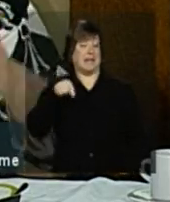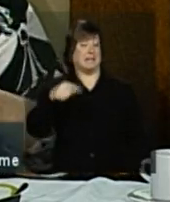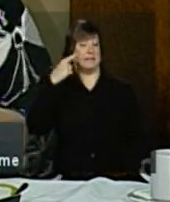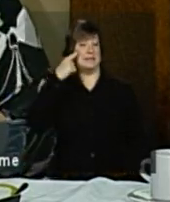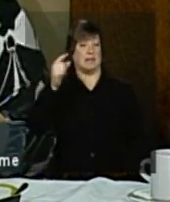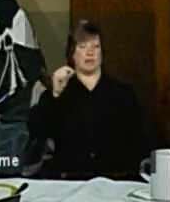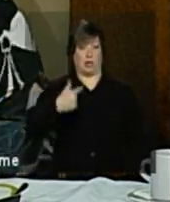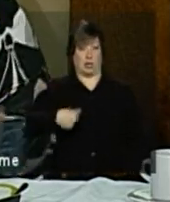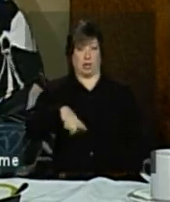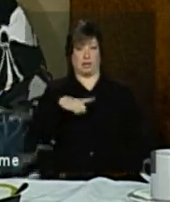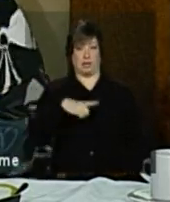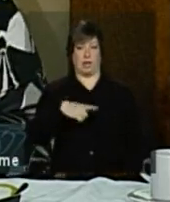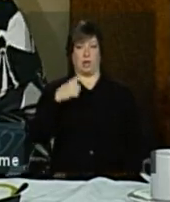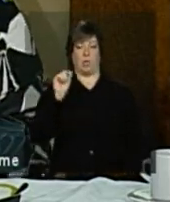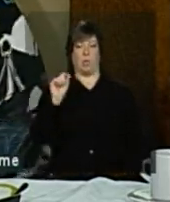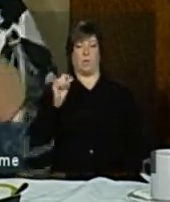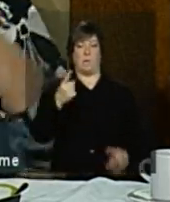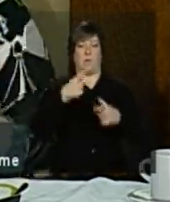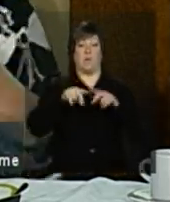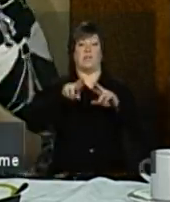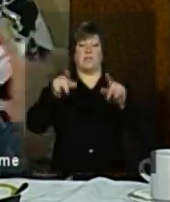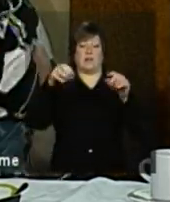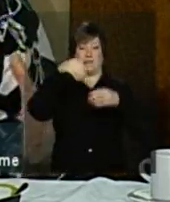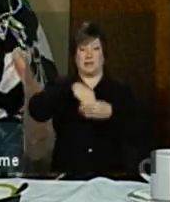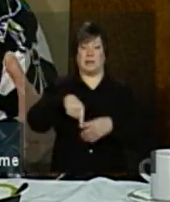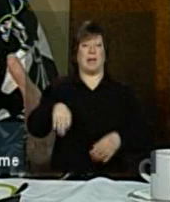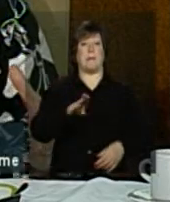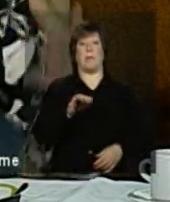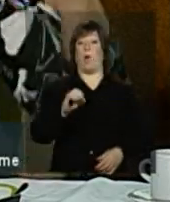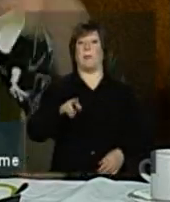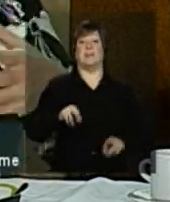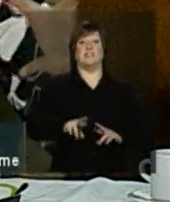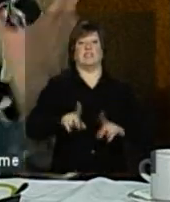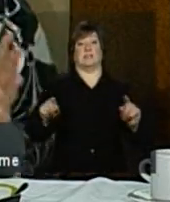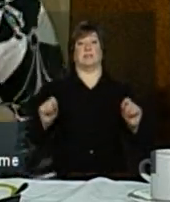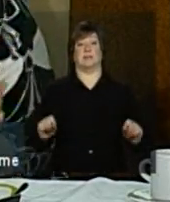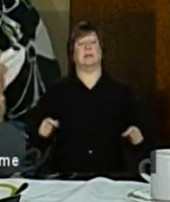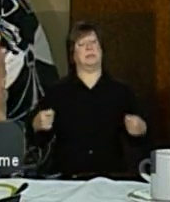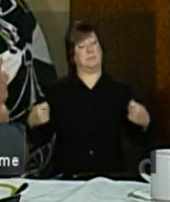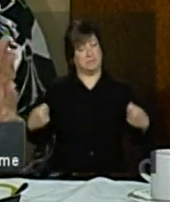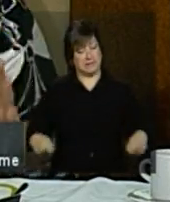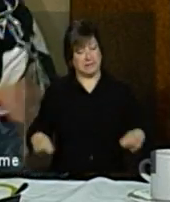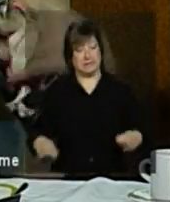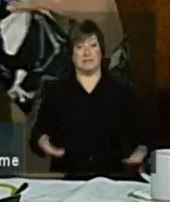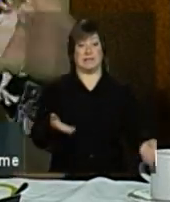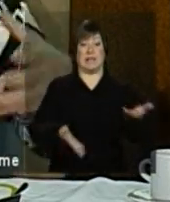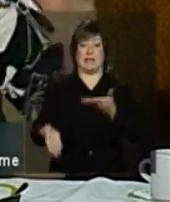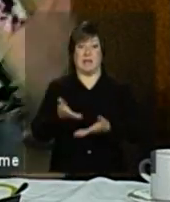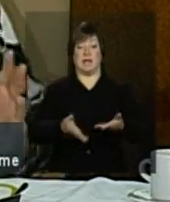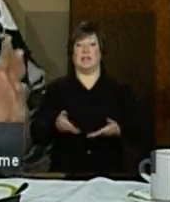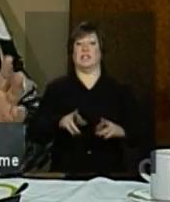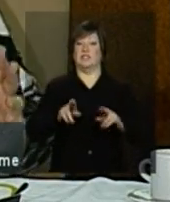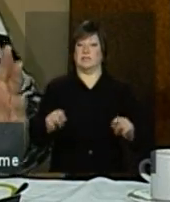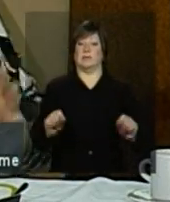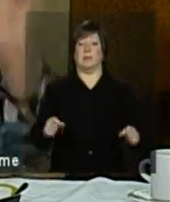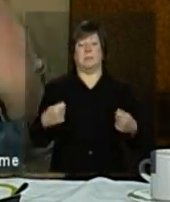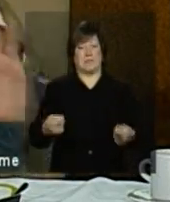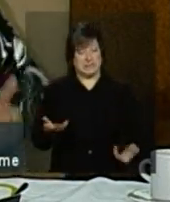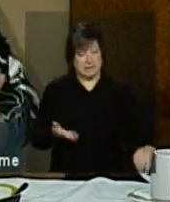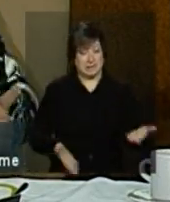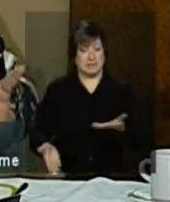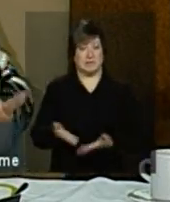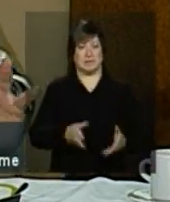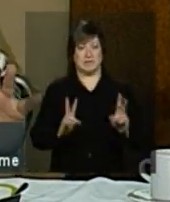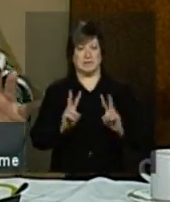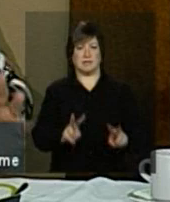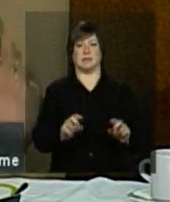uma situação diferenciada no nordeste que é o quê um bioma diferenciado que tem que ter um tratamento diferenciado que tem que ter um olhar diferenciado e que não